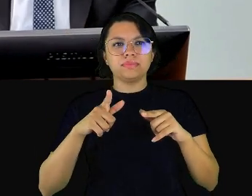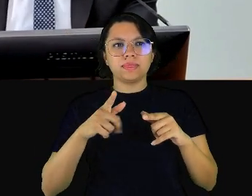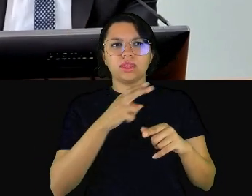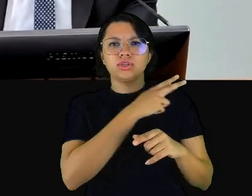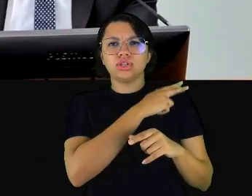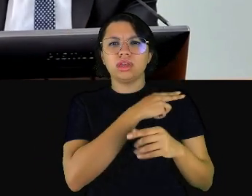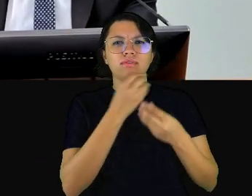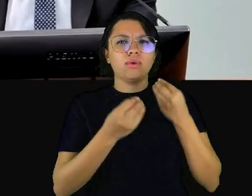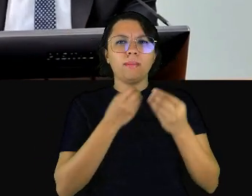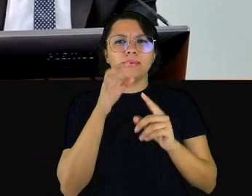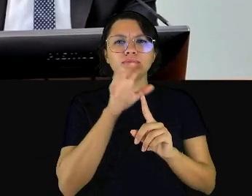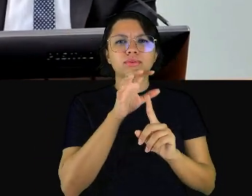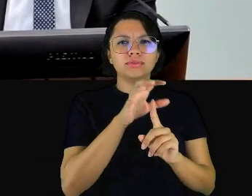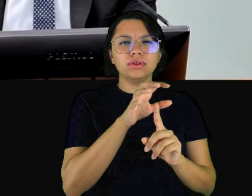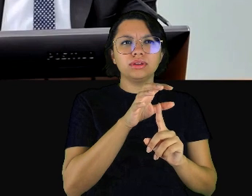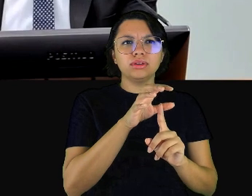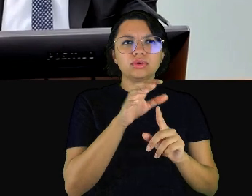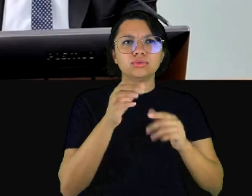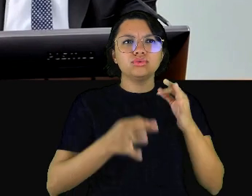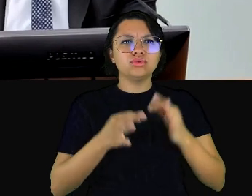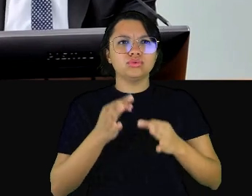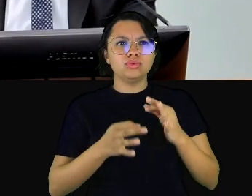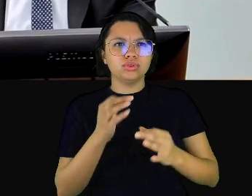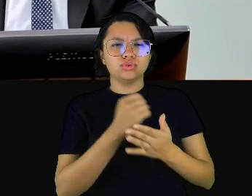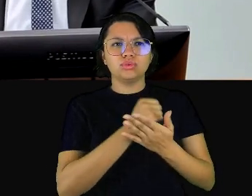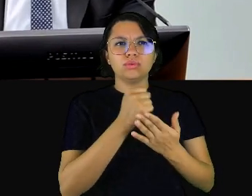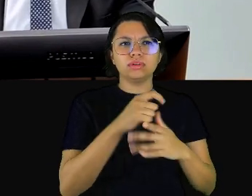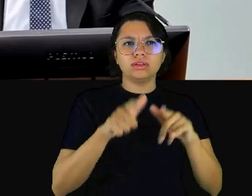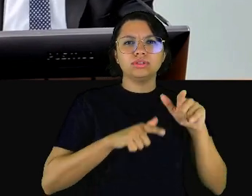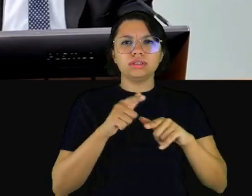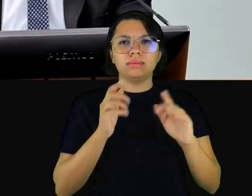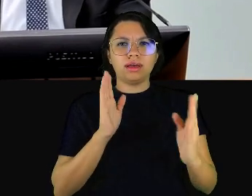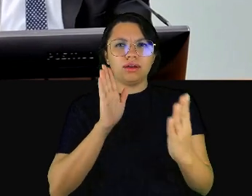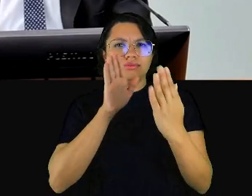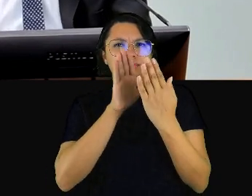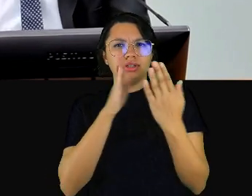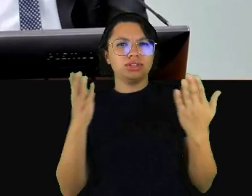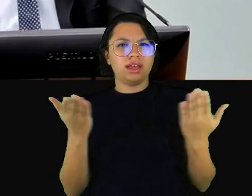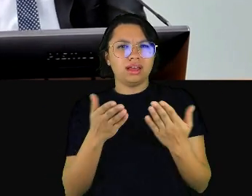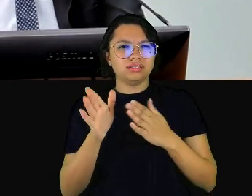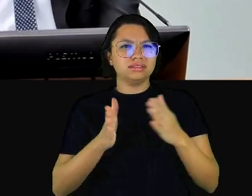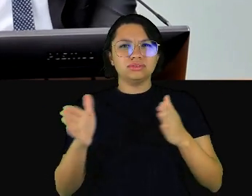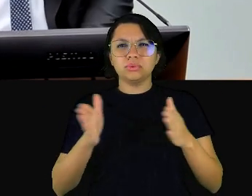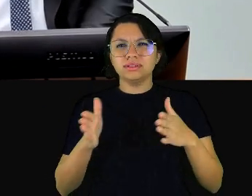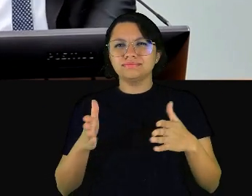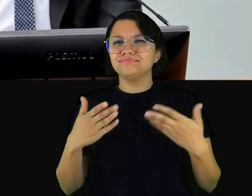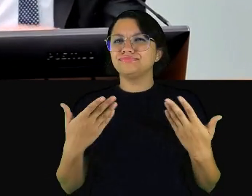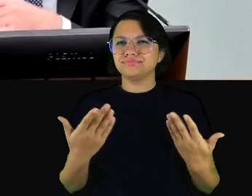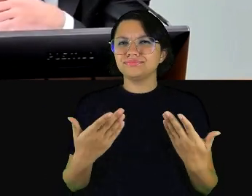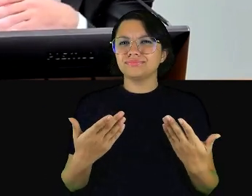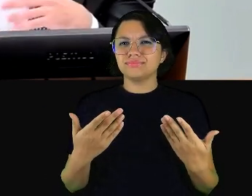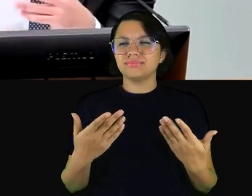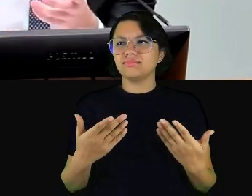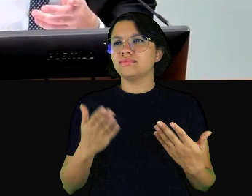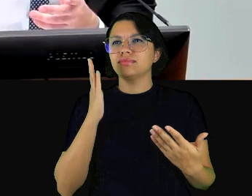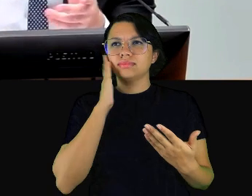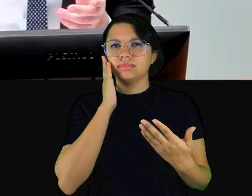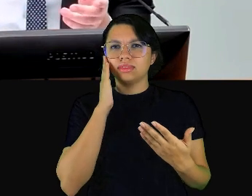efeito jurídico, né, num contrato de trabalho diante dessa situação? E aí, a par